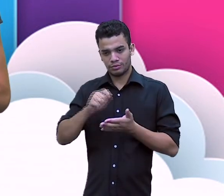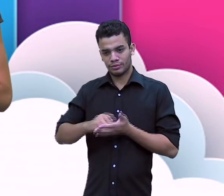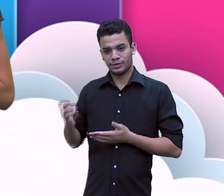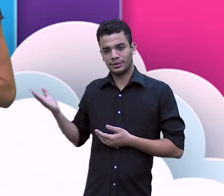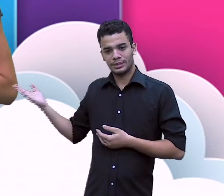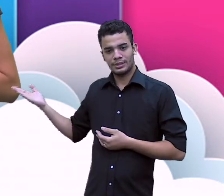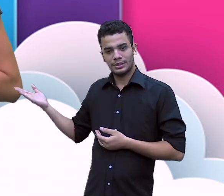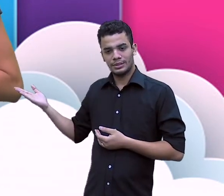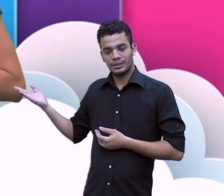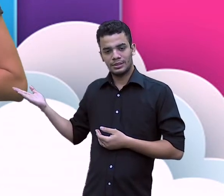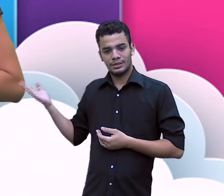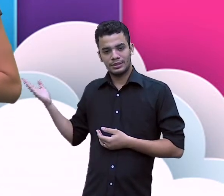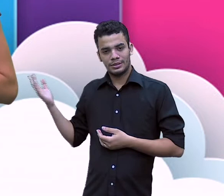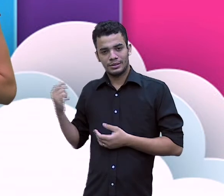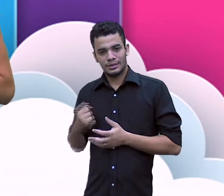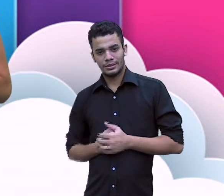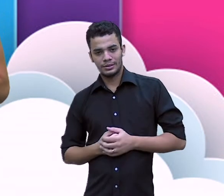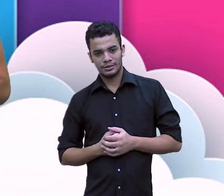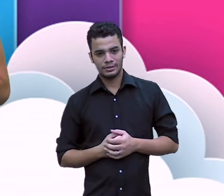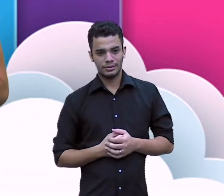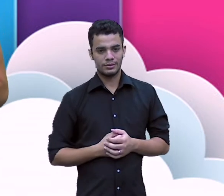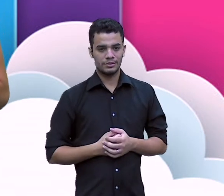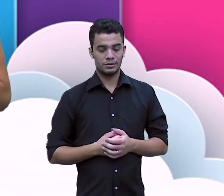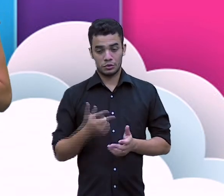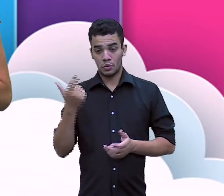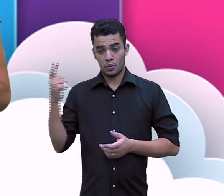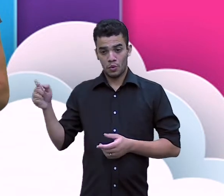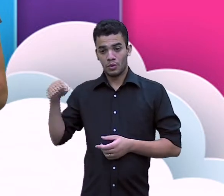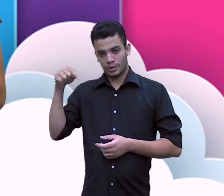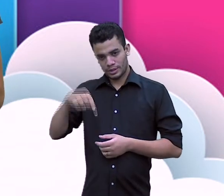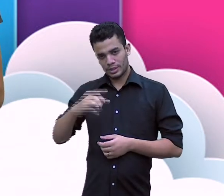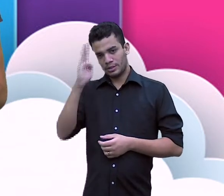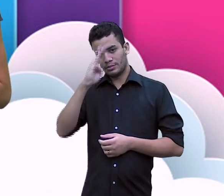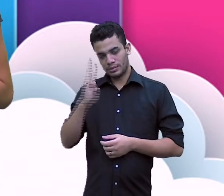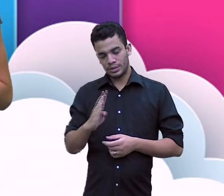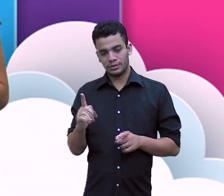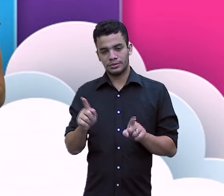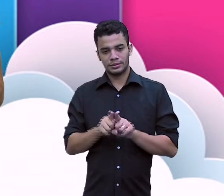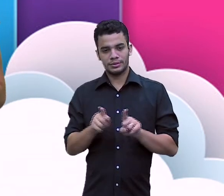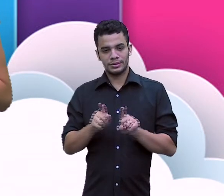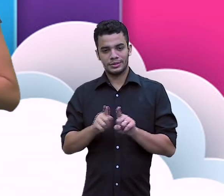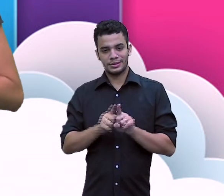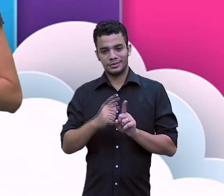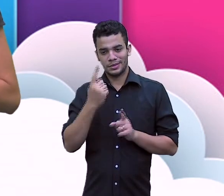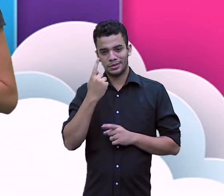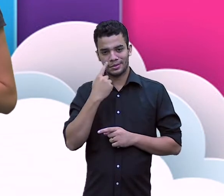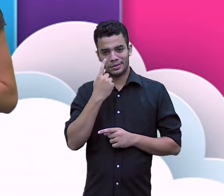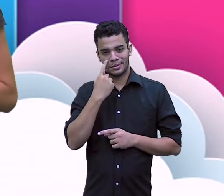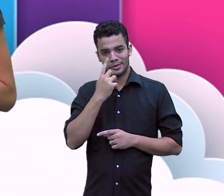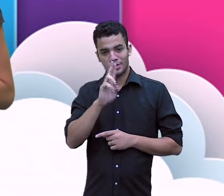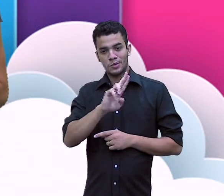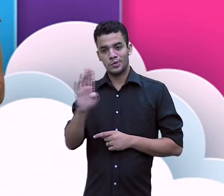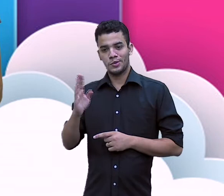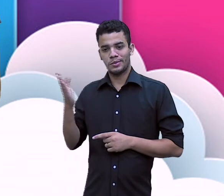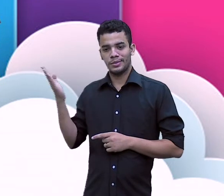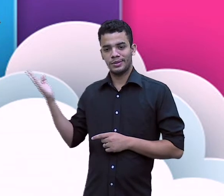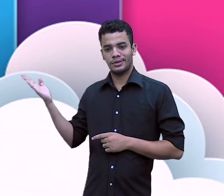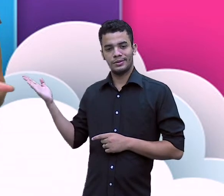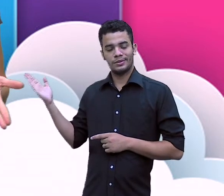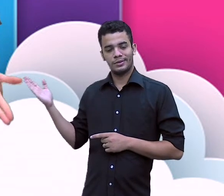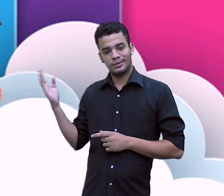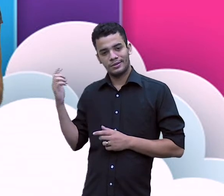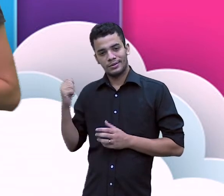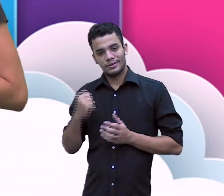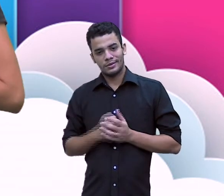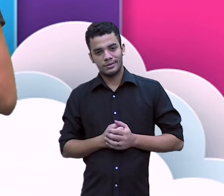Tagarela. Temos agora o nosso conhecidíssimo Monteiro Lobato. Quem aí já